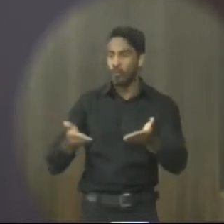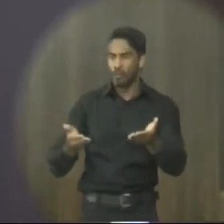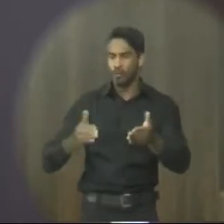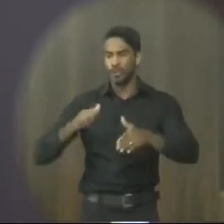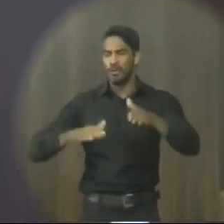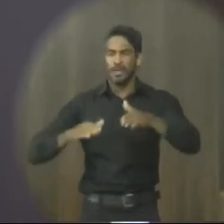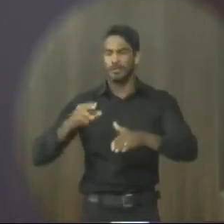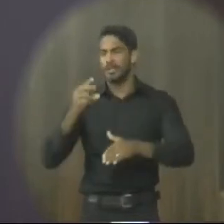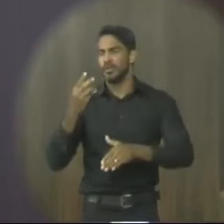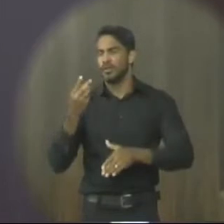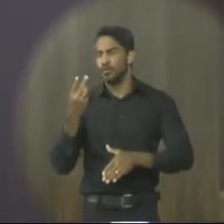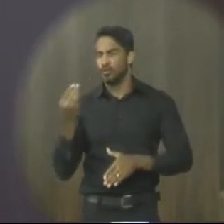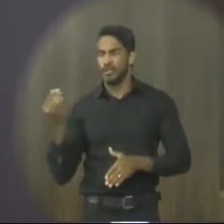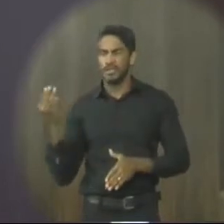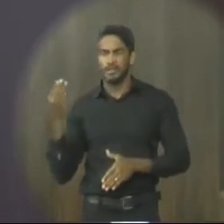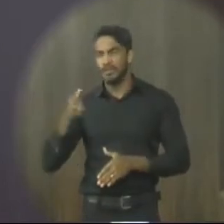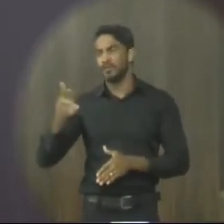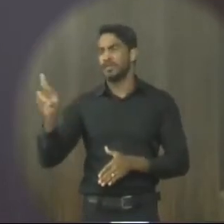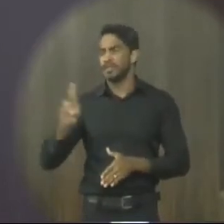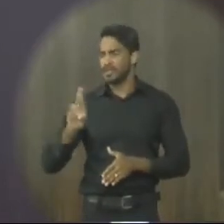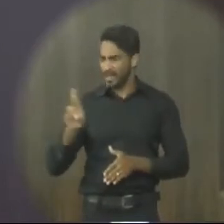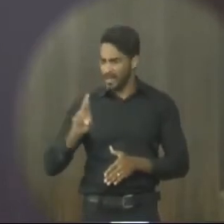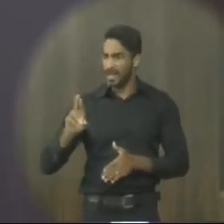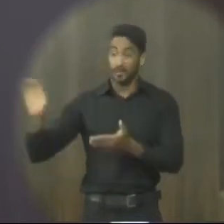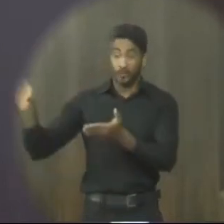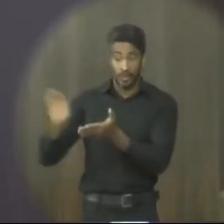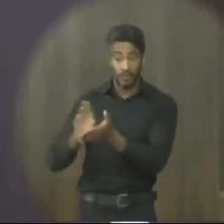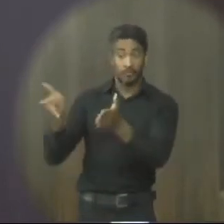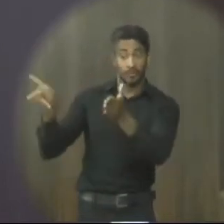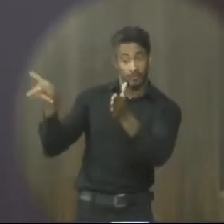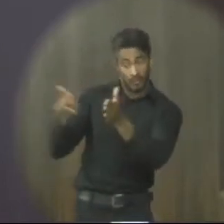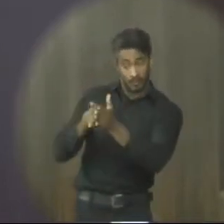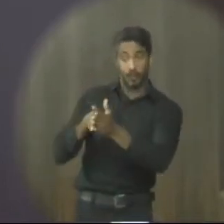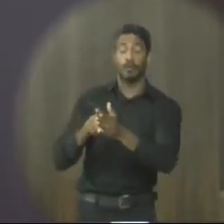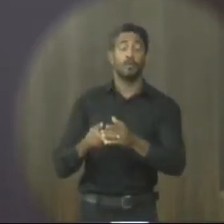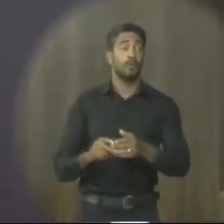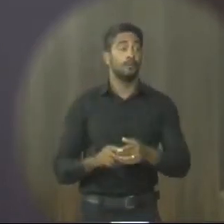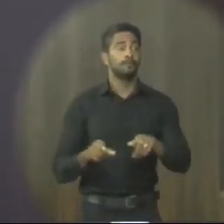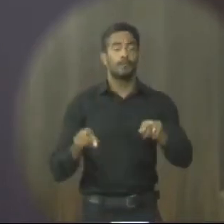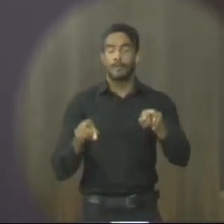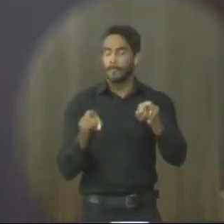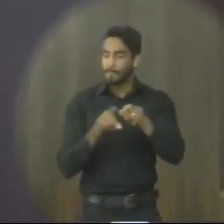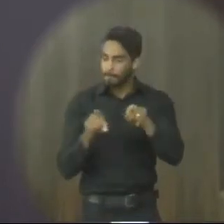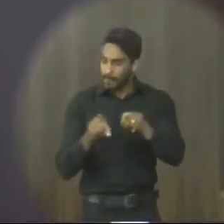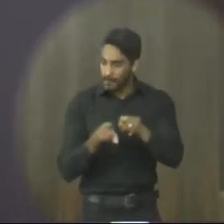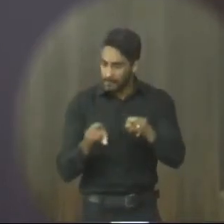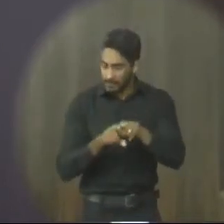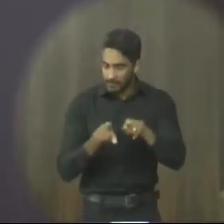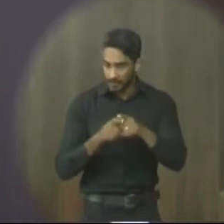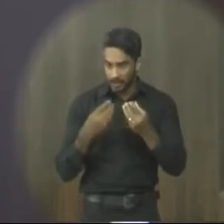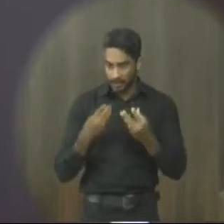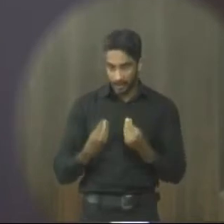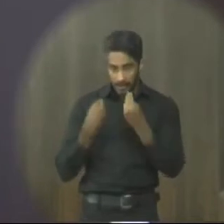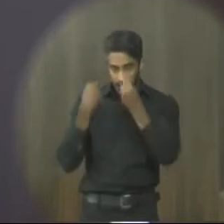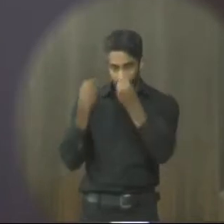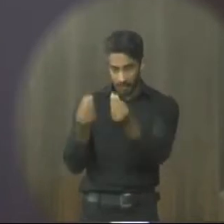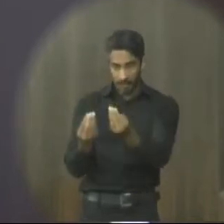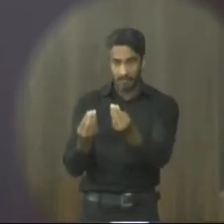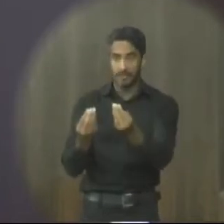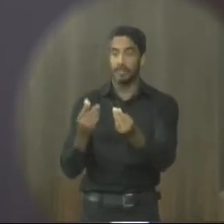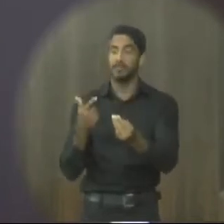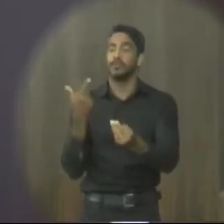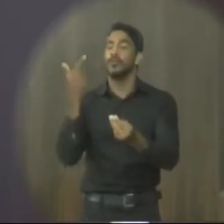2 milhões de reais, que vai ser realizada também com recurso próprio. É, encaminhamos também hoje um